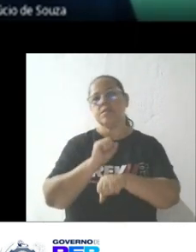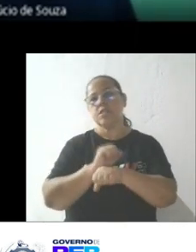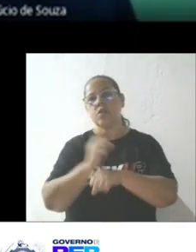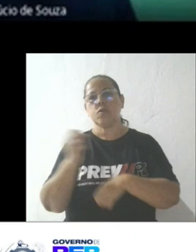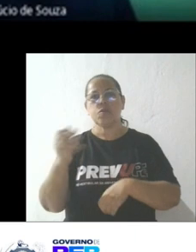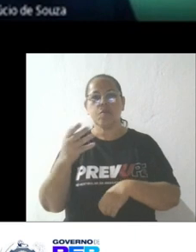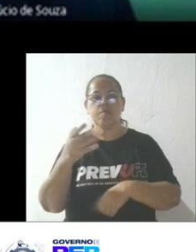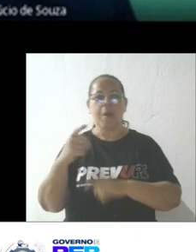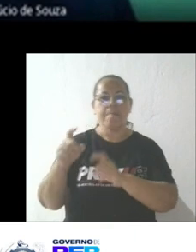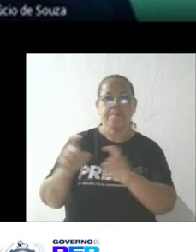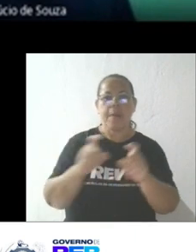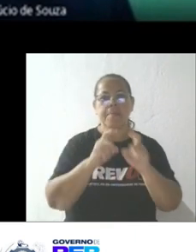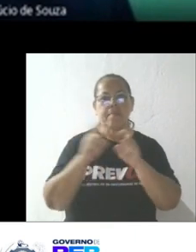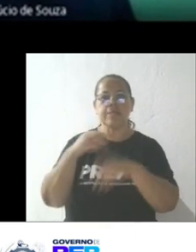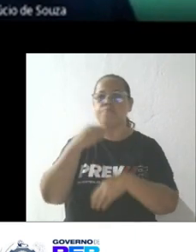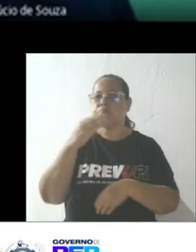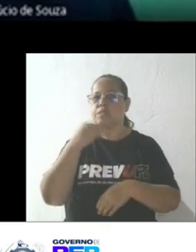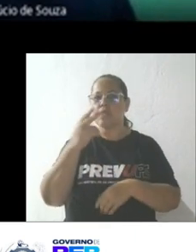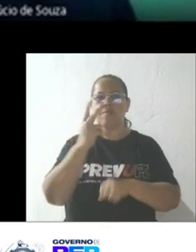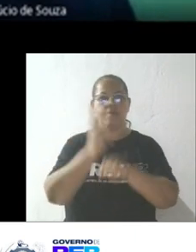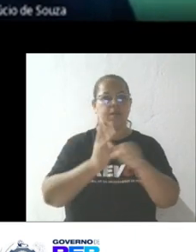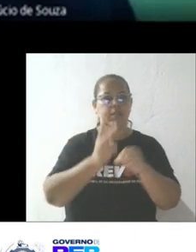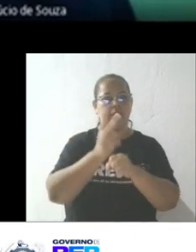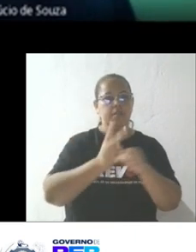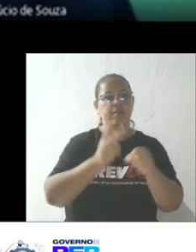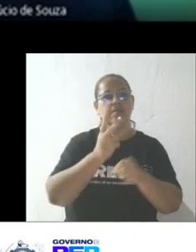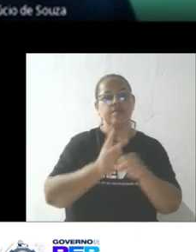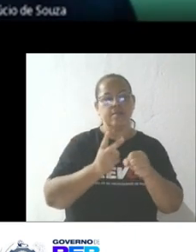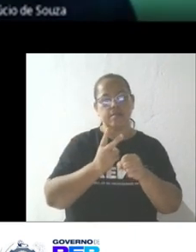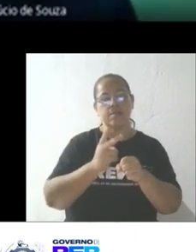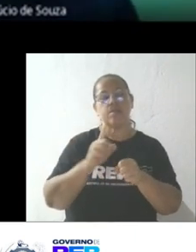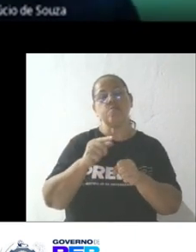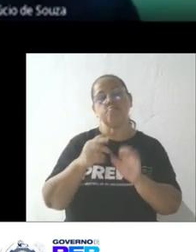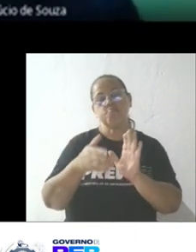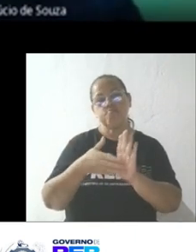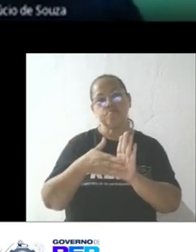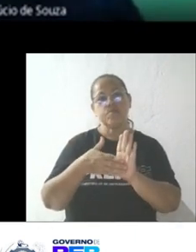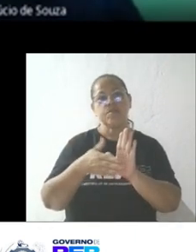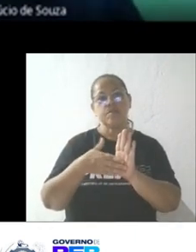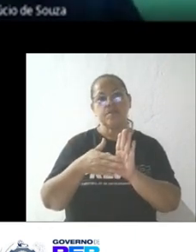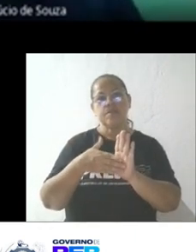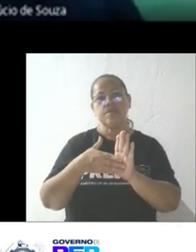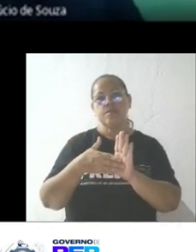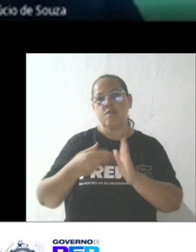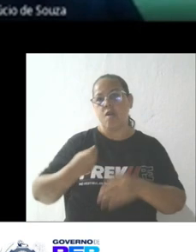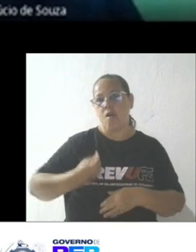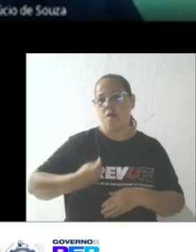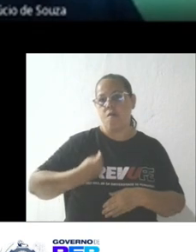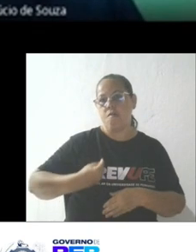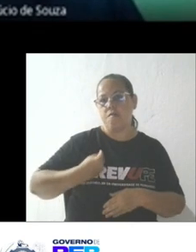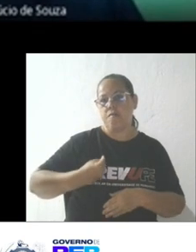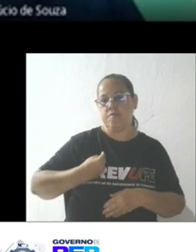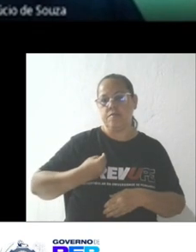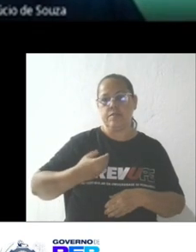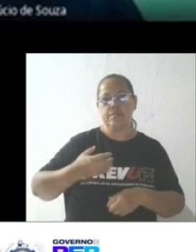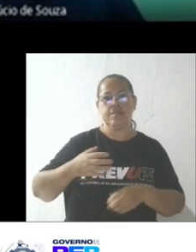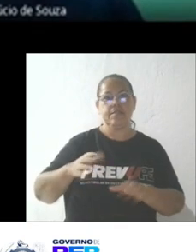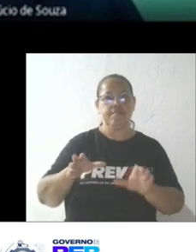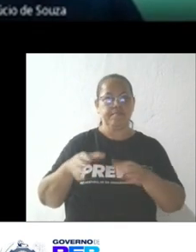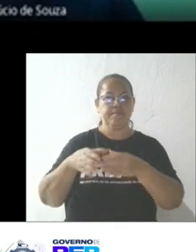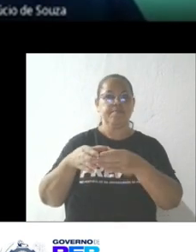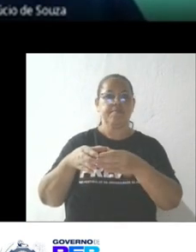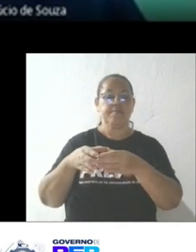violência o que é um dos projetos da convivência civilizada então essa questão